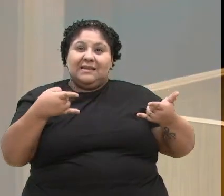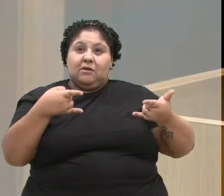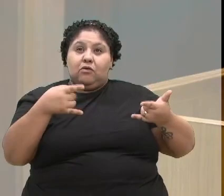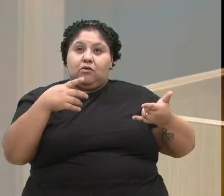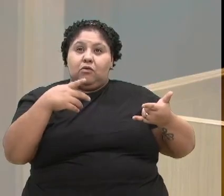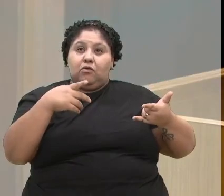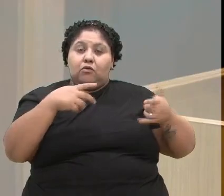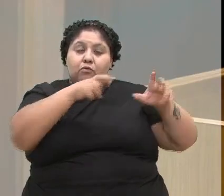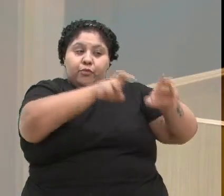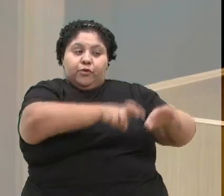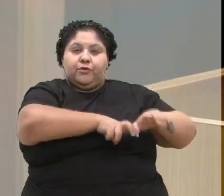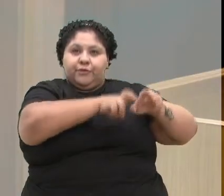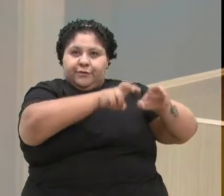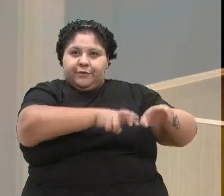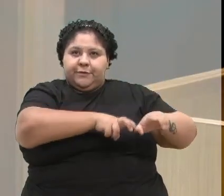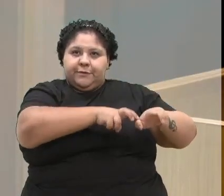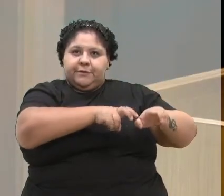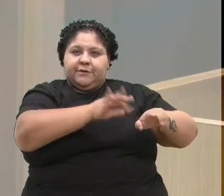ontem, senhoras e senhores?